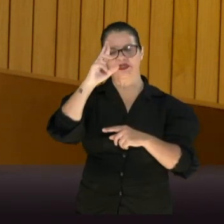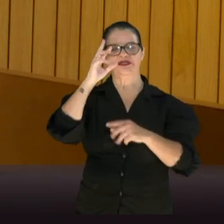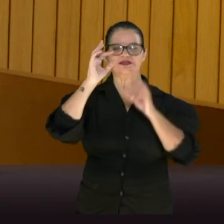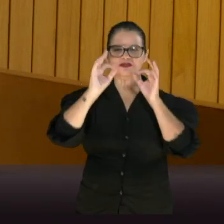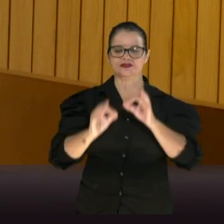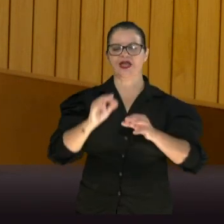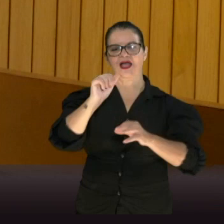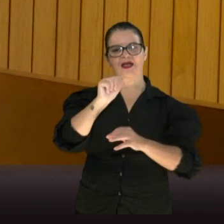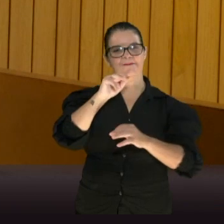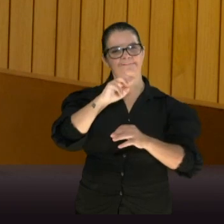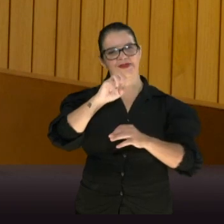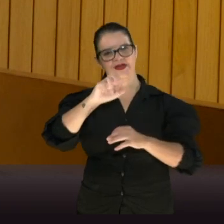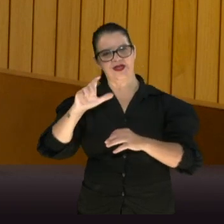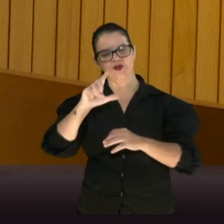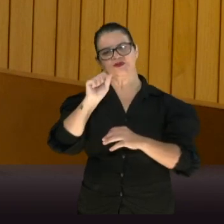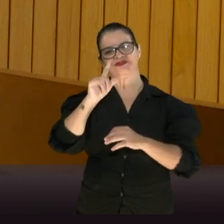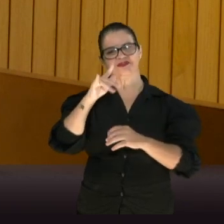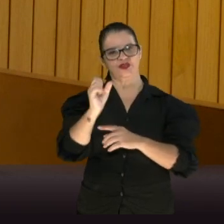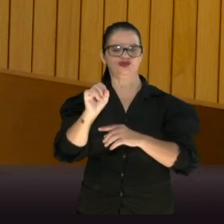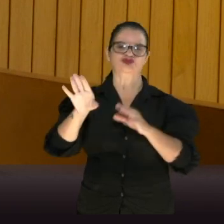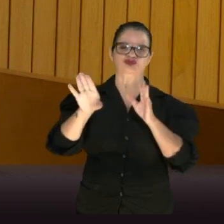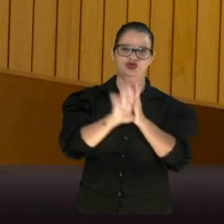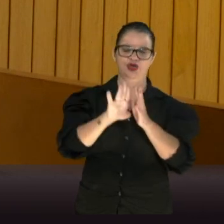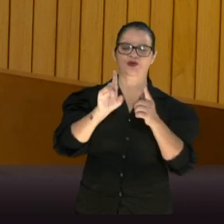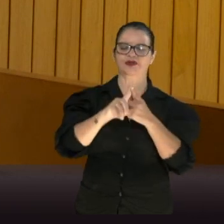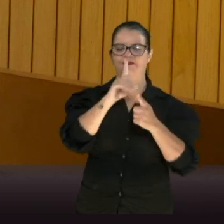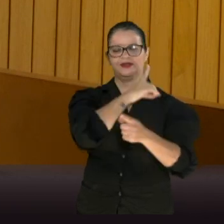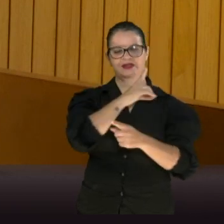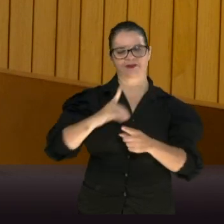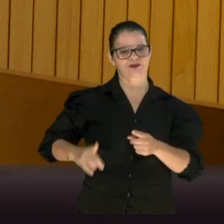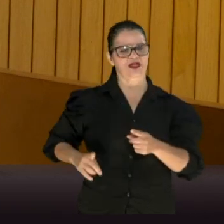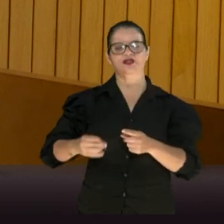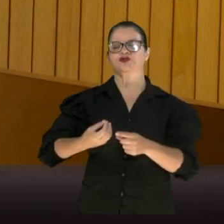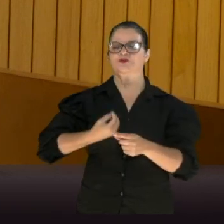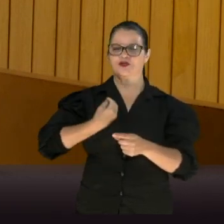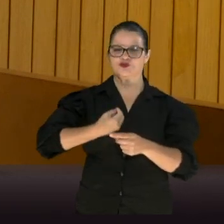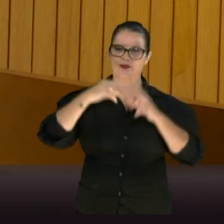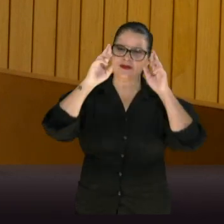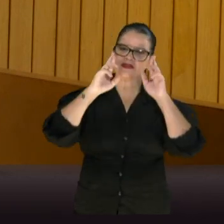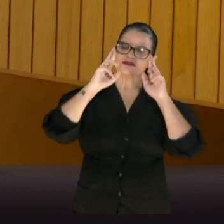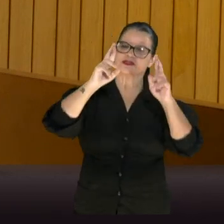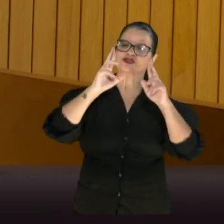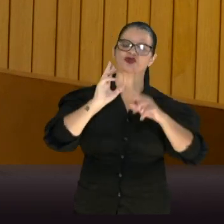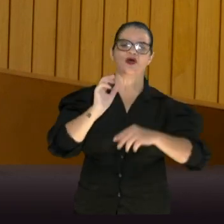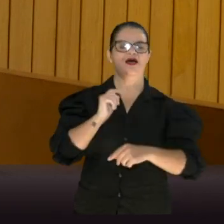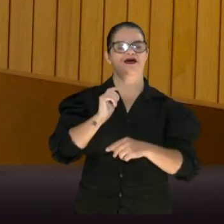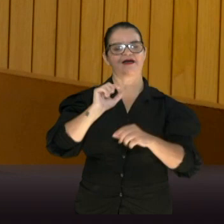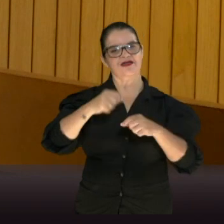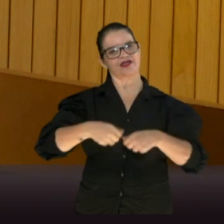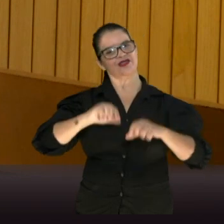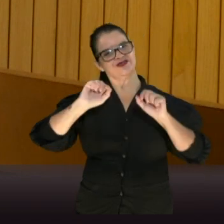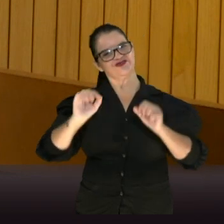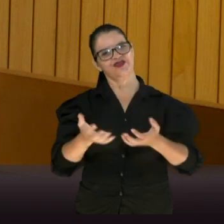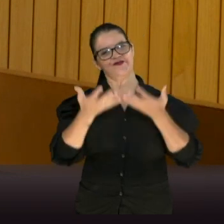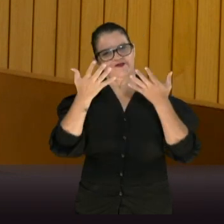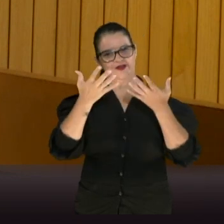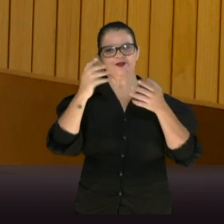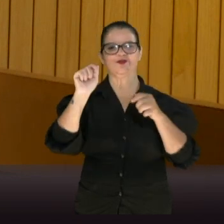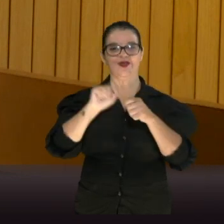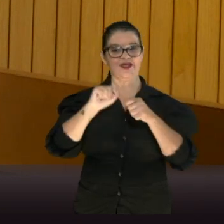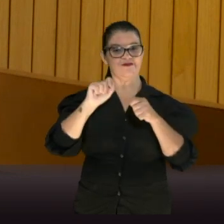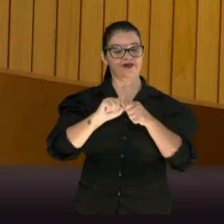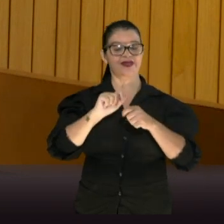Abimael Santos, que tem chegado também para, com a sua presença, honrar este evento. E fazer